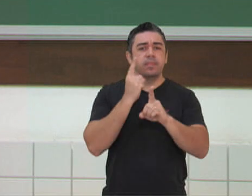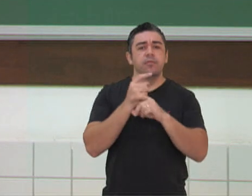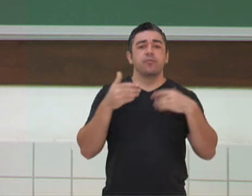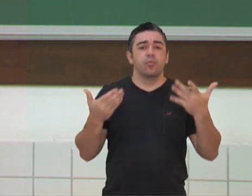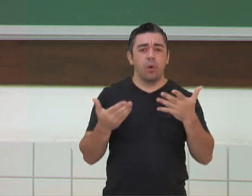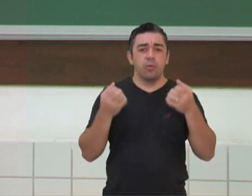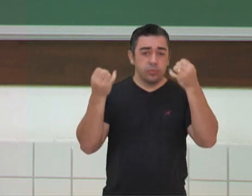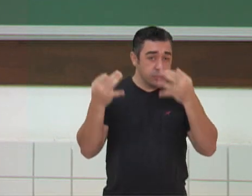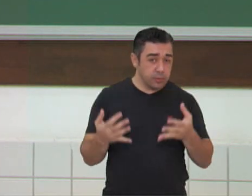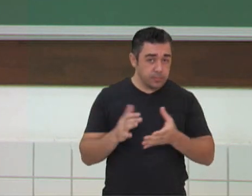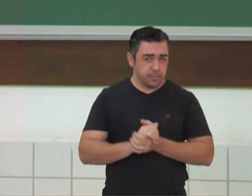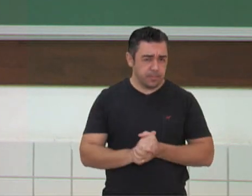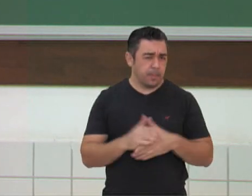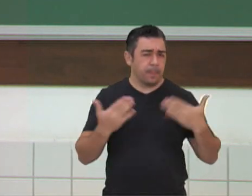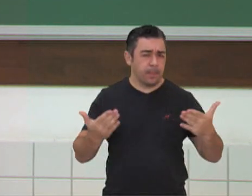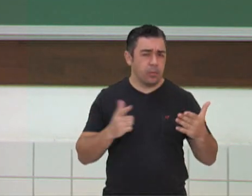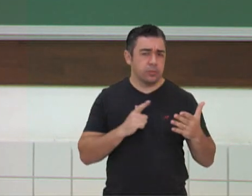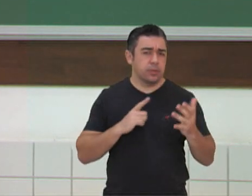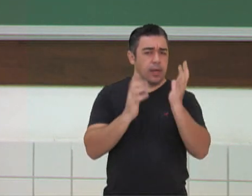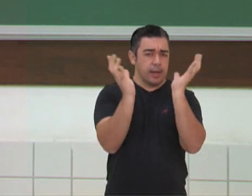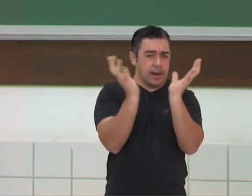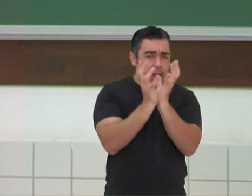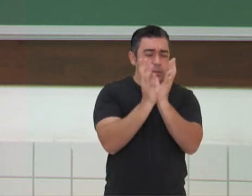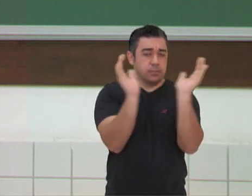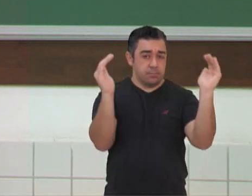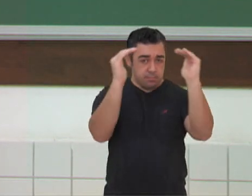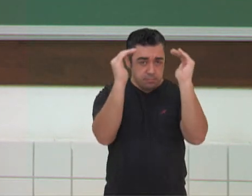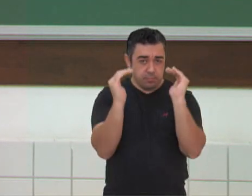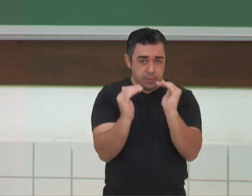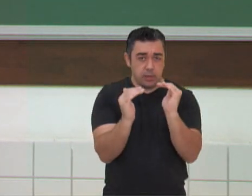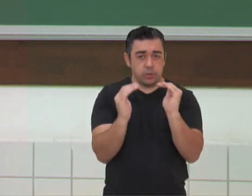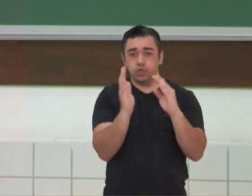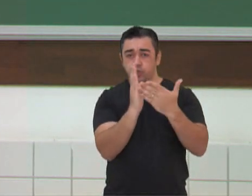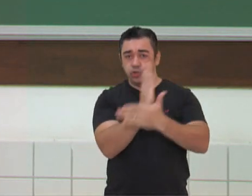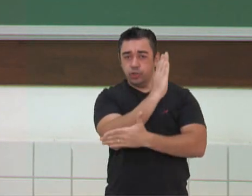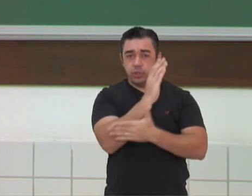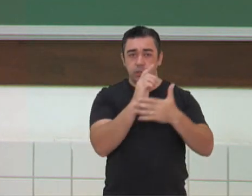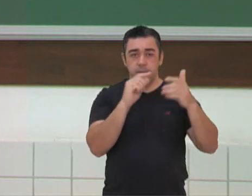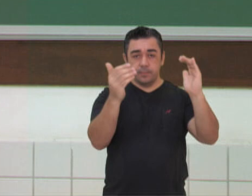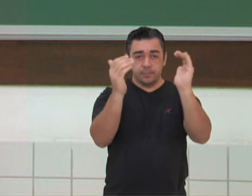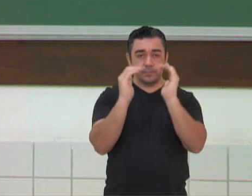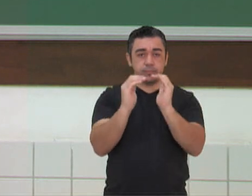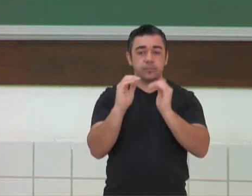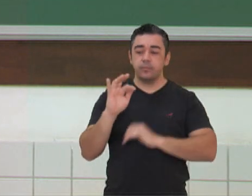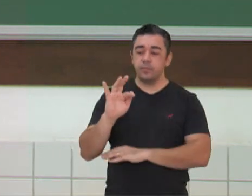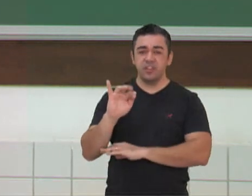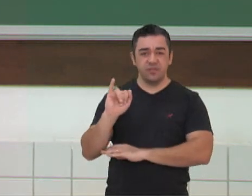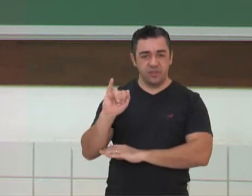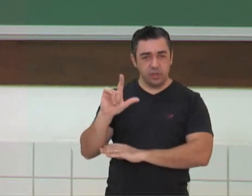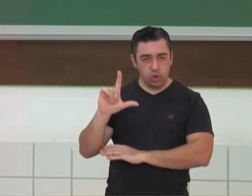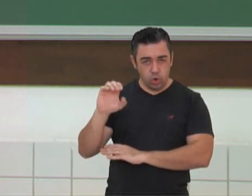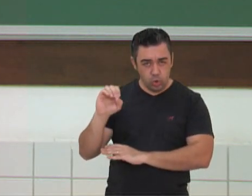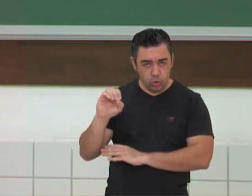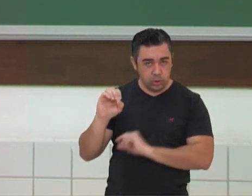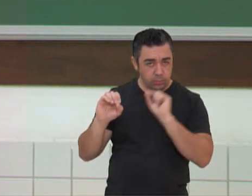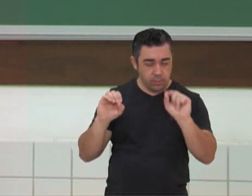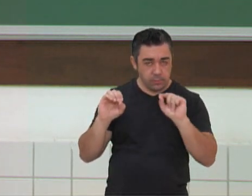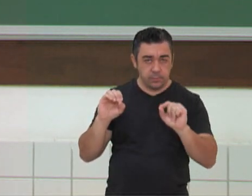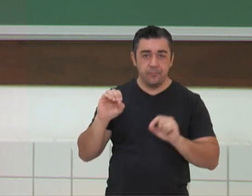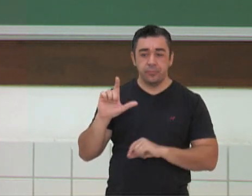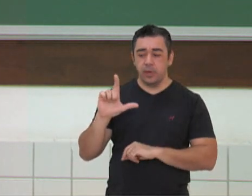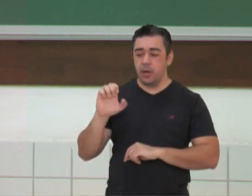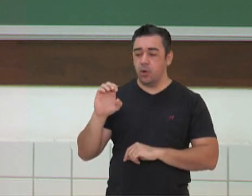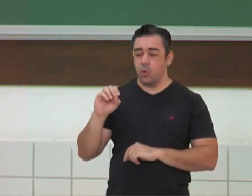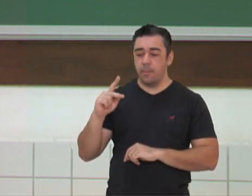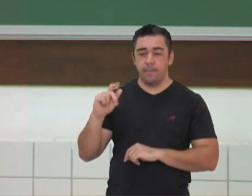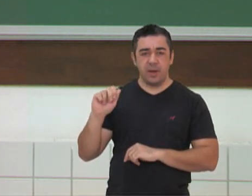eu estou te falando. Então, eu vou para uma classe que é um pouco menor, que exclui algum já. Vou para o filo. Então, o leopardo é do